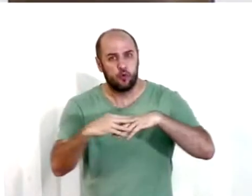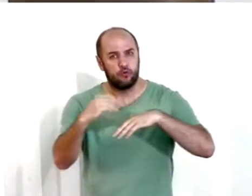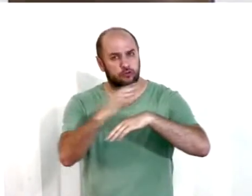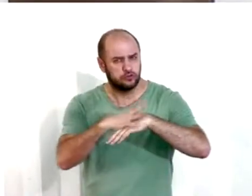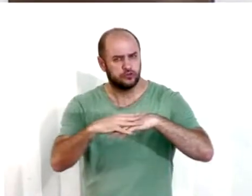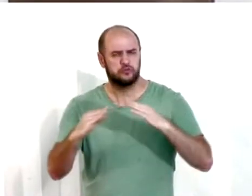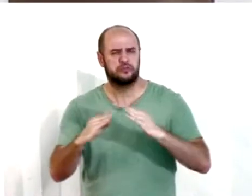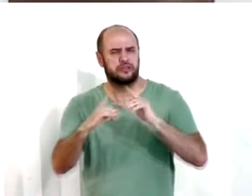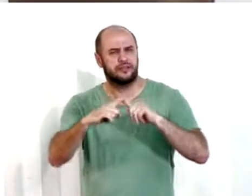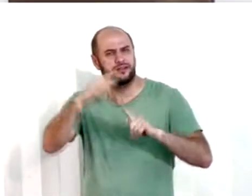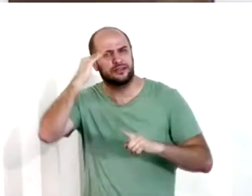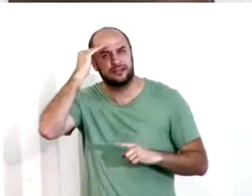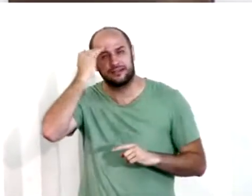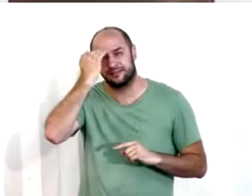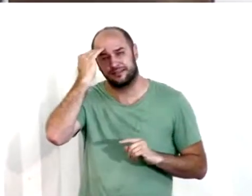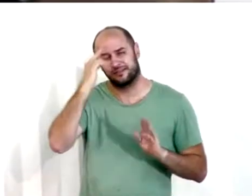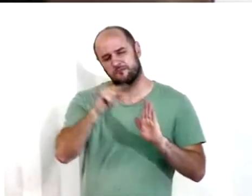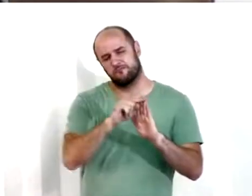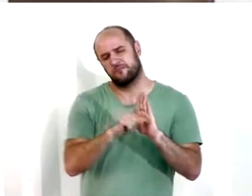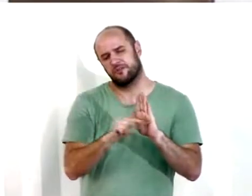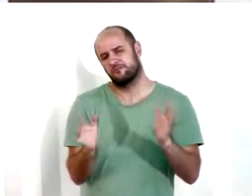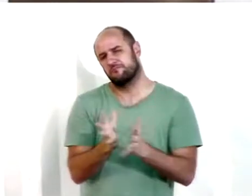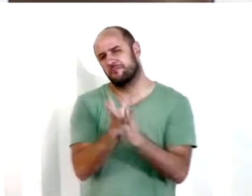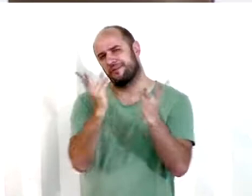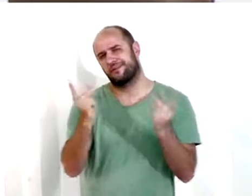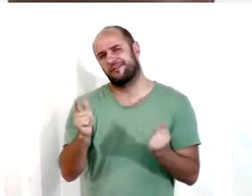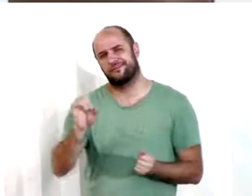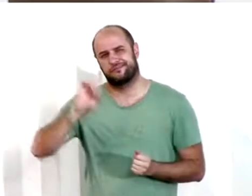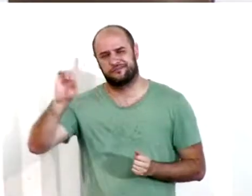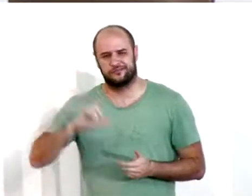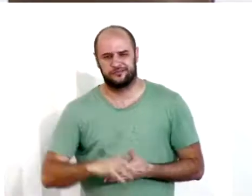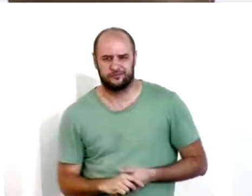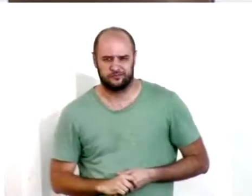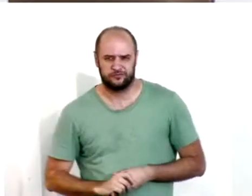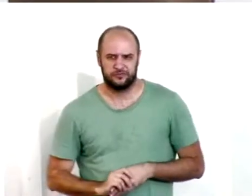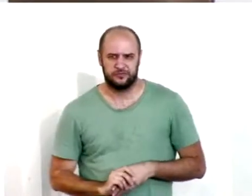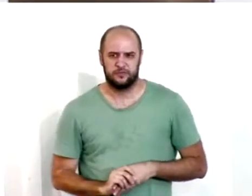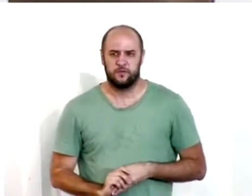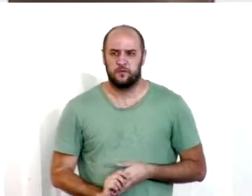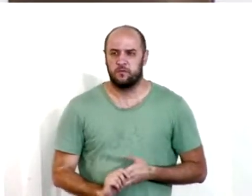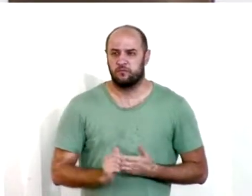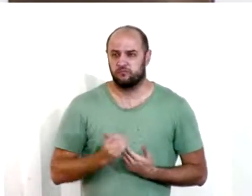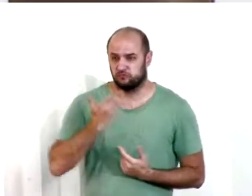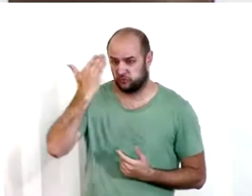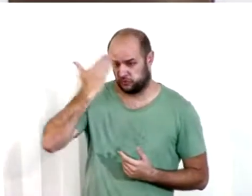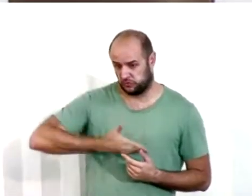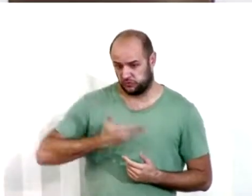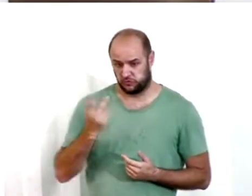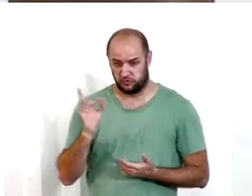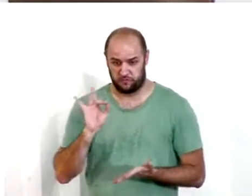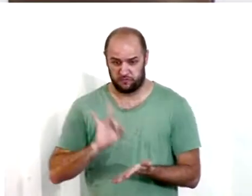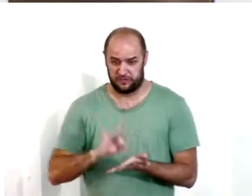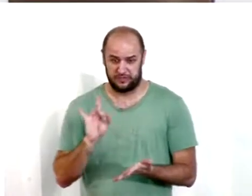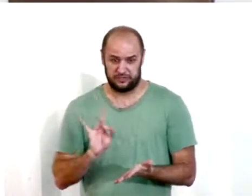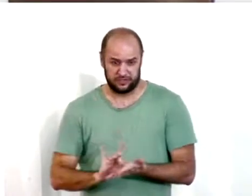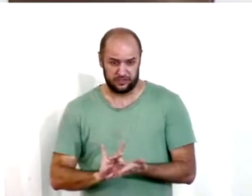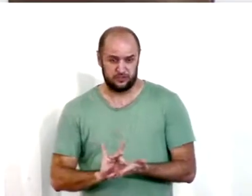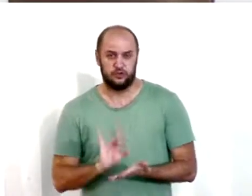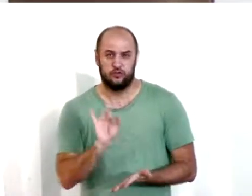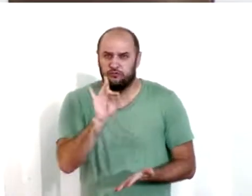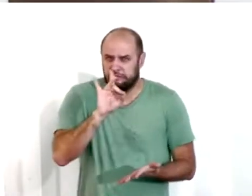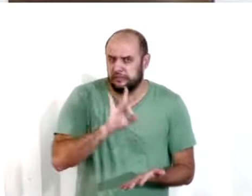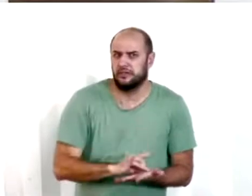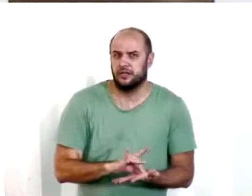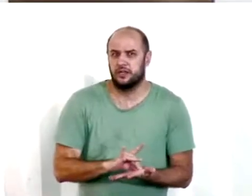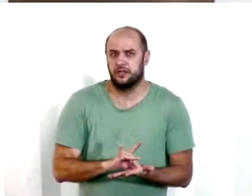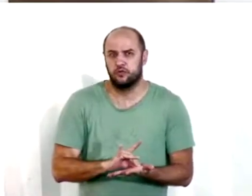igreja entenda o plano eterno de Deus, revelado nas Sagradas Escrituras, para que diante dessa realidade, dessa verdade,